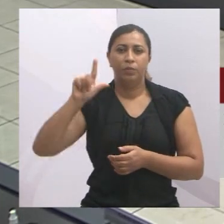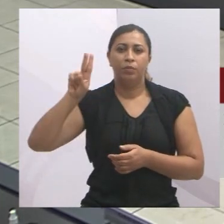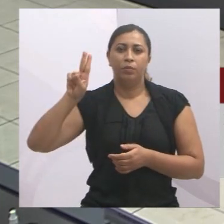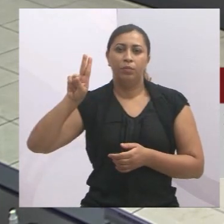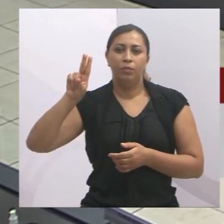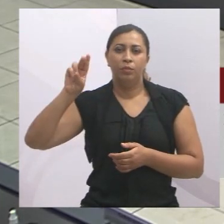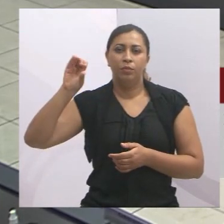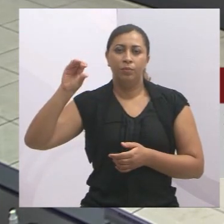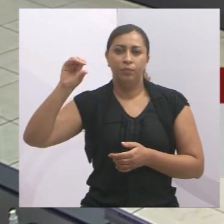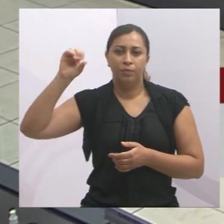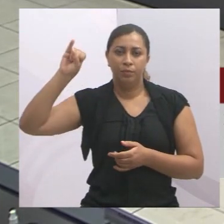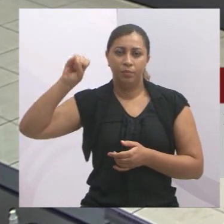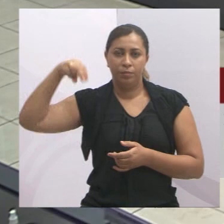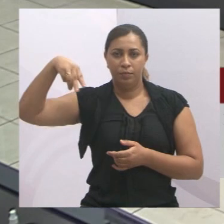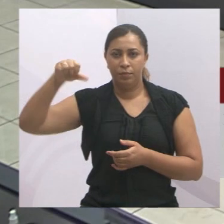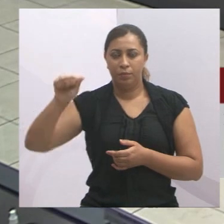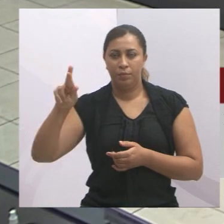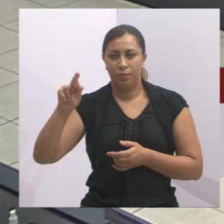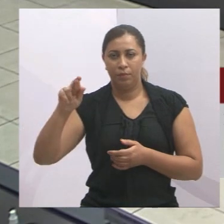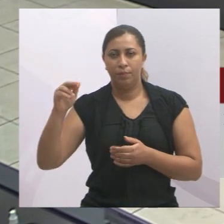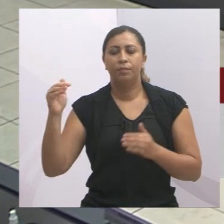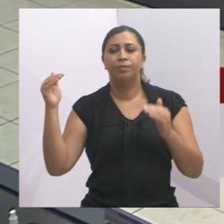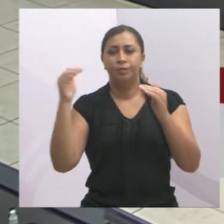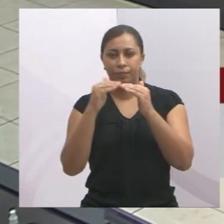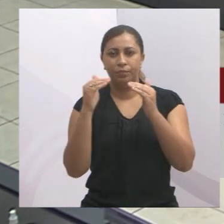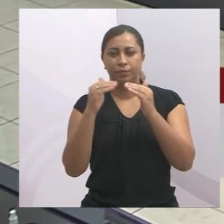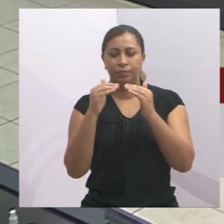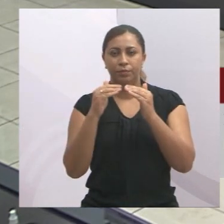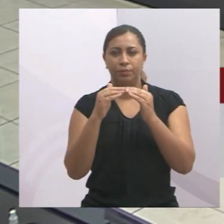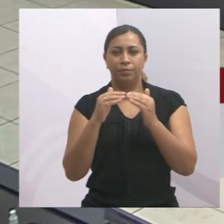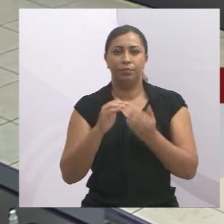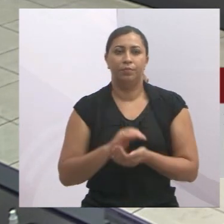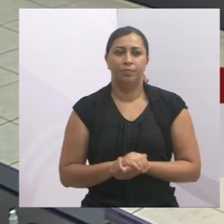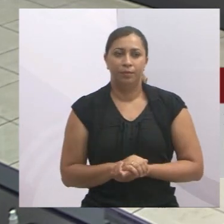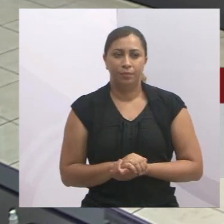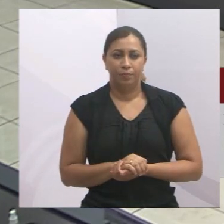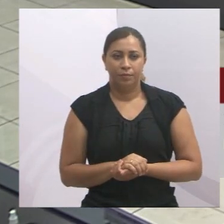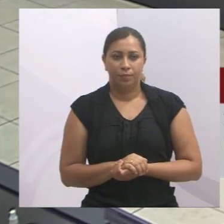Lucimar Ponziano. Meu voto é favorável.